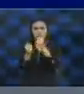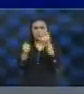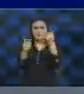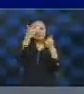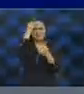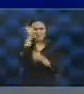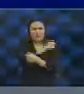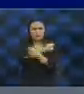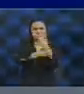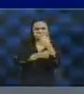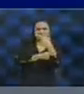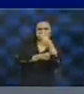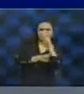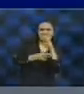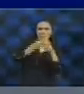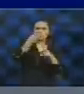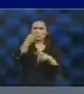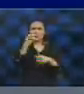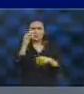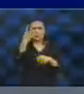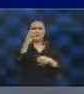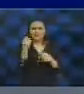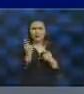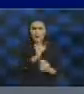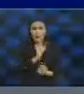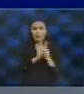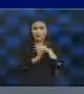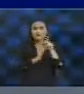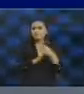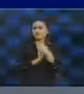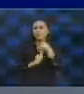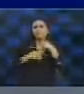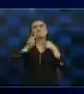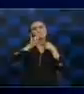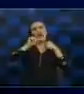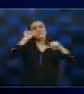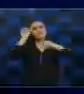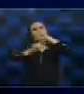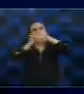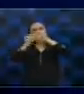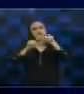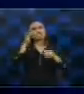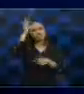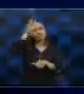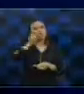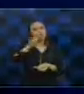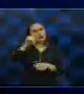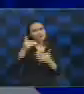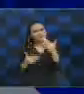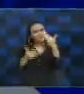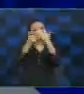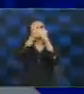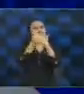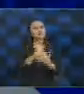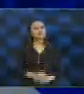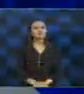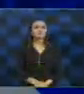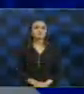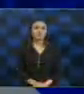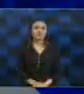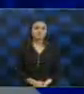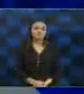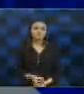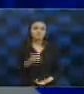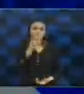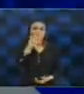com 40 crianças sozinho. Isso vai mudar e eu tenho certeza que esse futuro está chegando. Réplica, um minuto. Muito bem, vou falar de